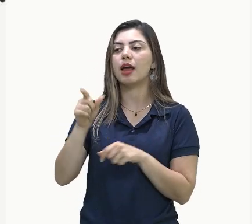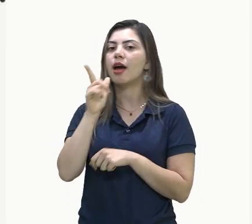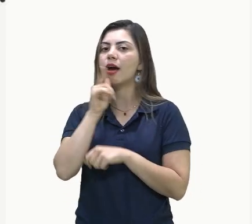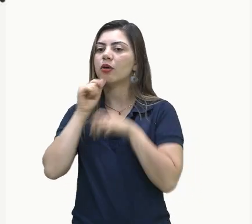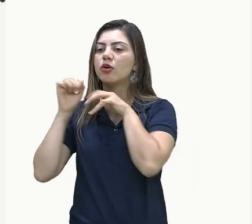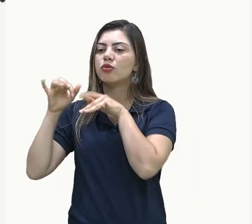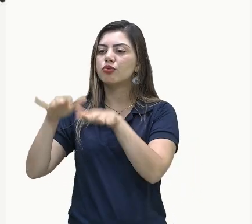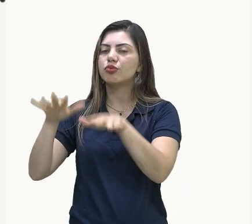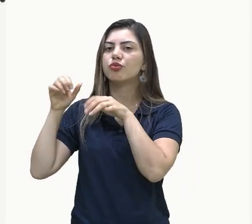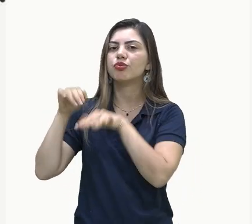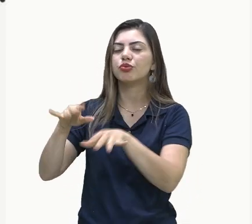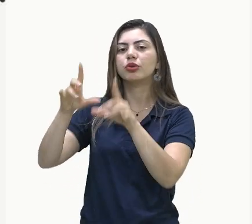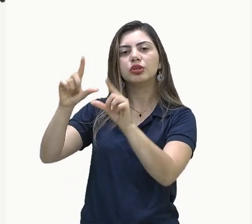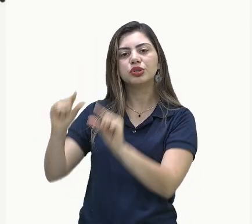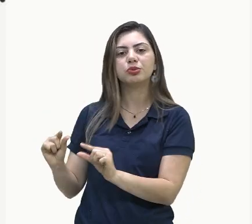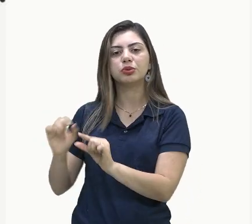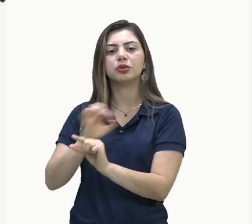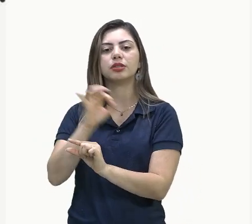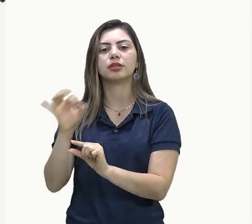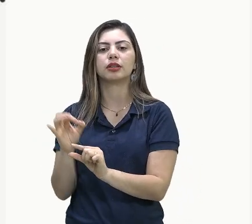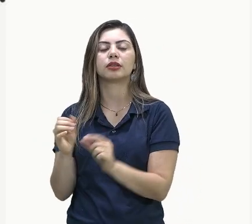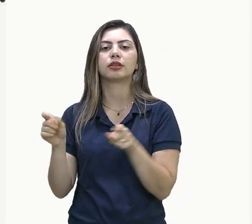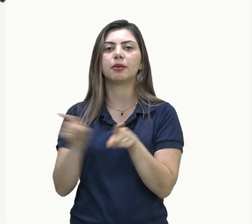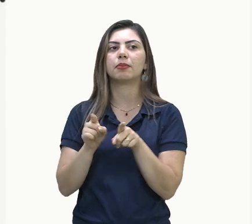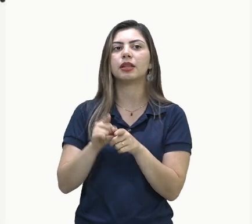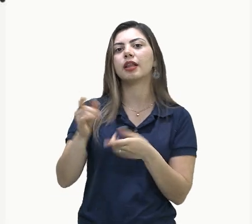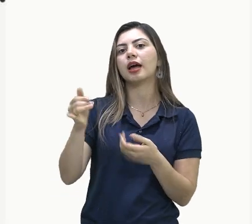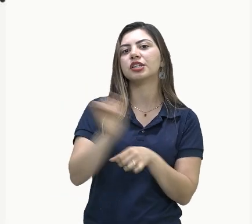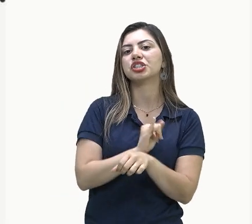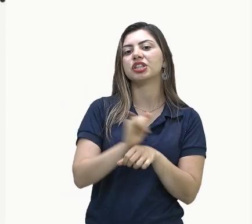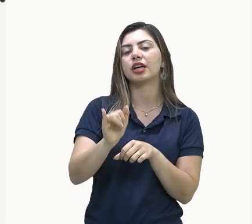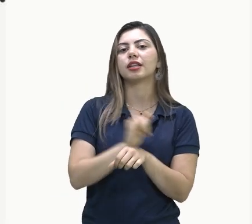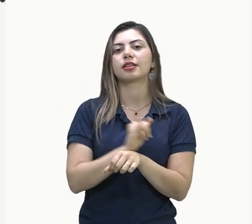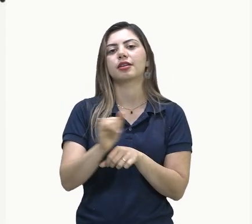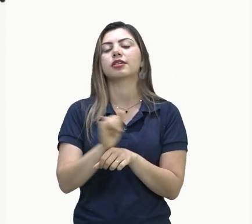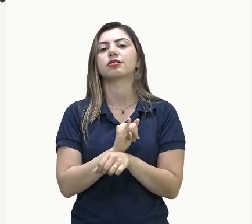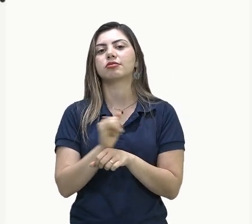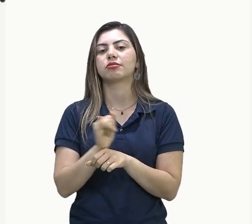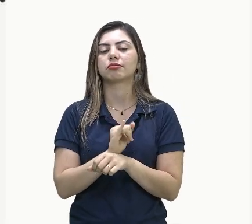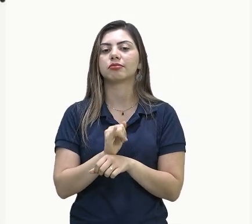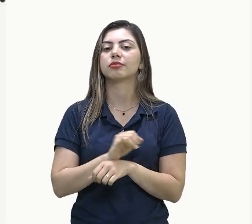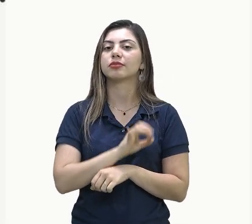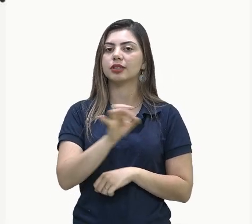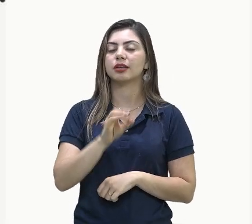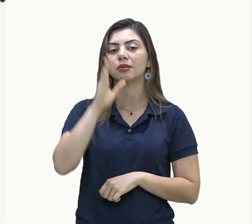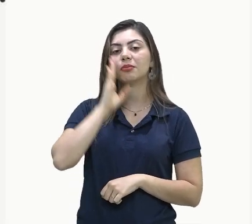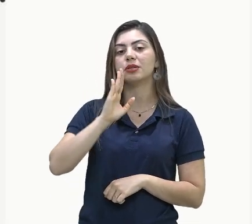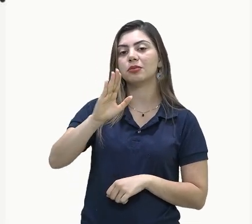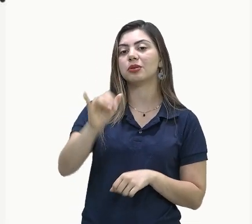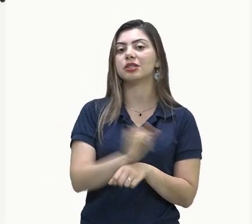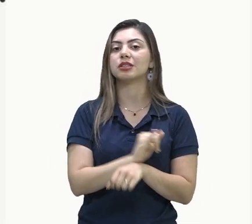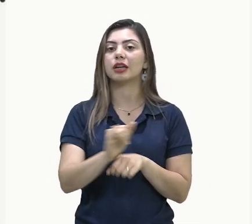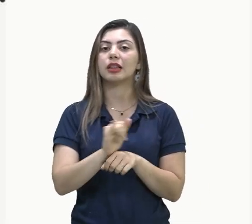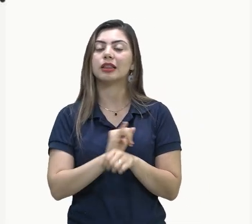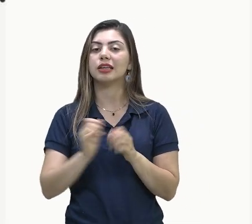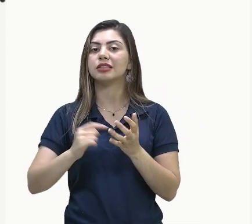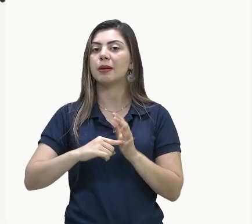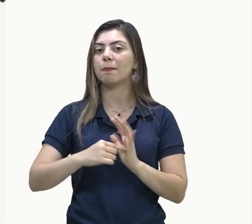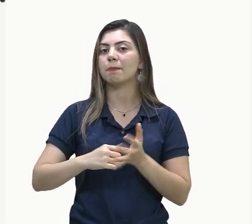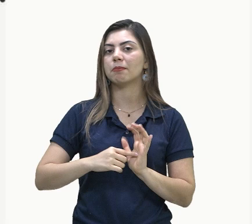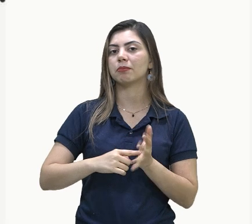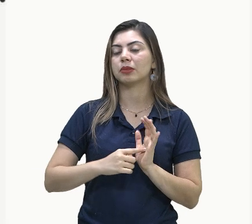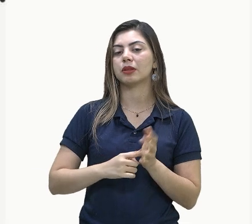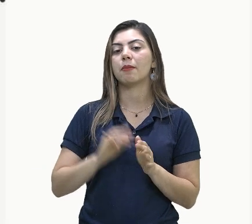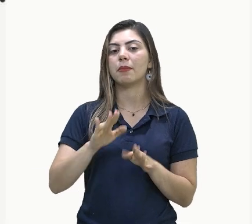técnicas que ajudem no processo de infiltração. Então, essas seriam ali as principais técnicas mecânicas. Mas nós temos